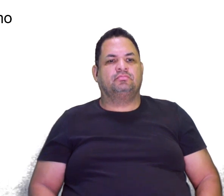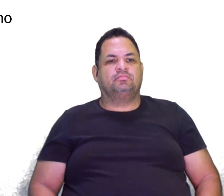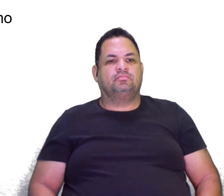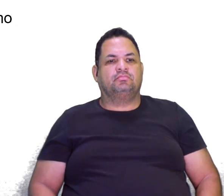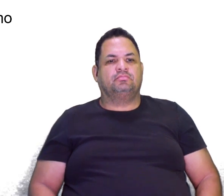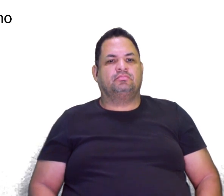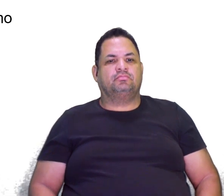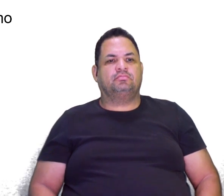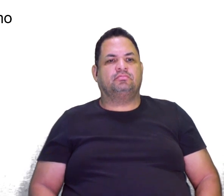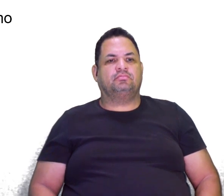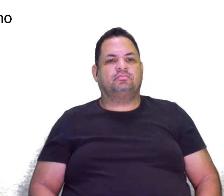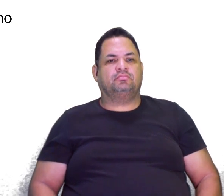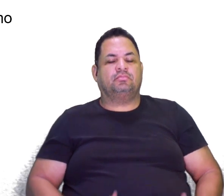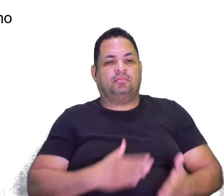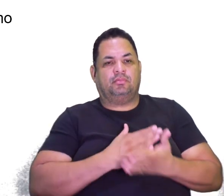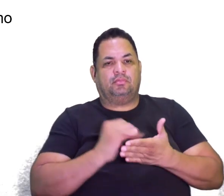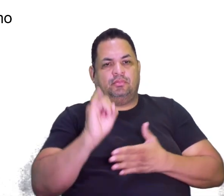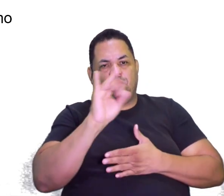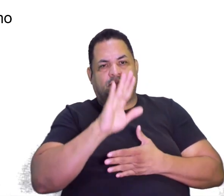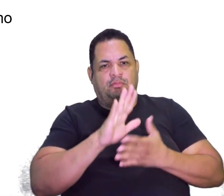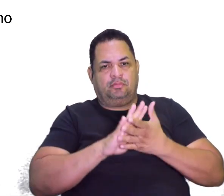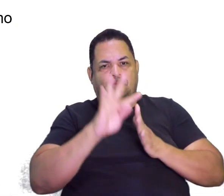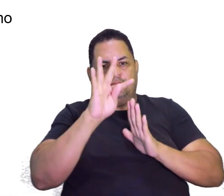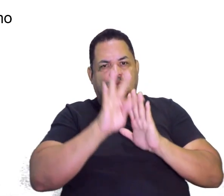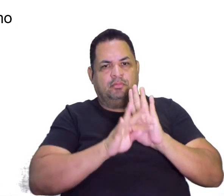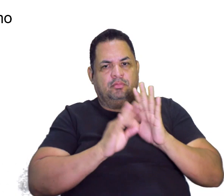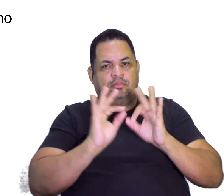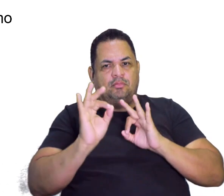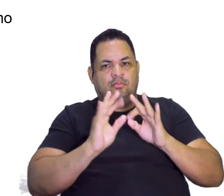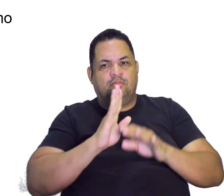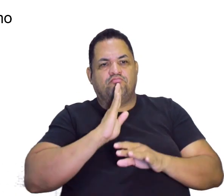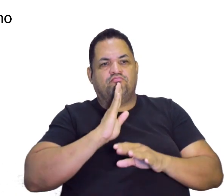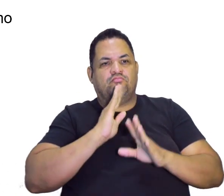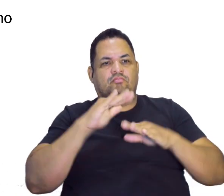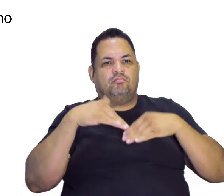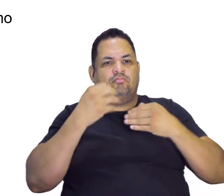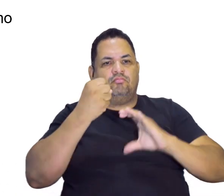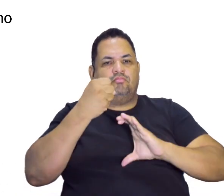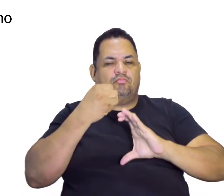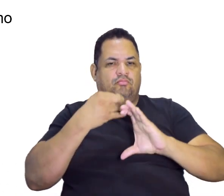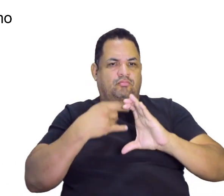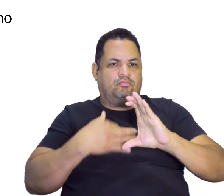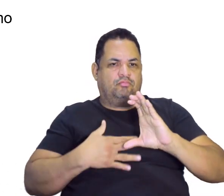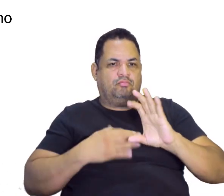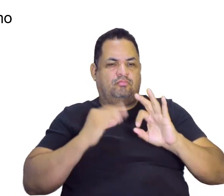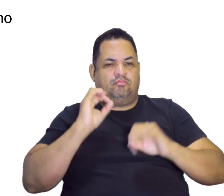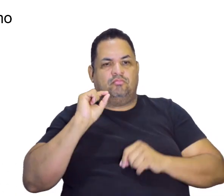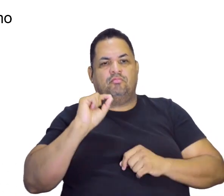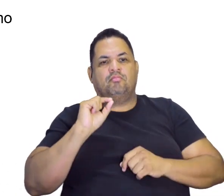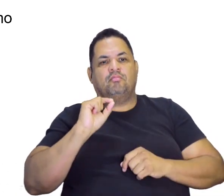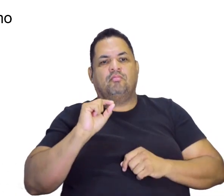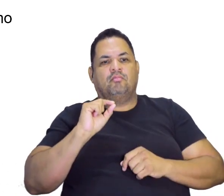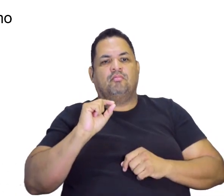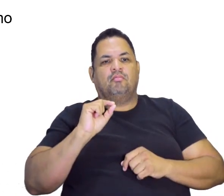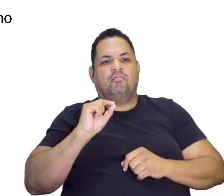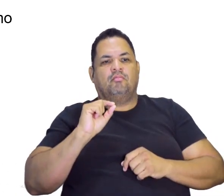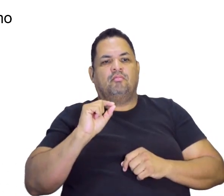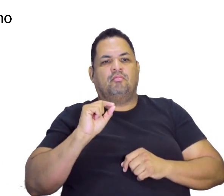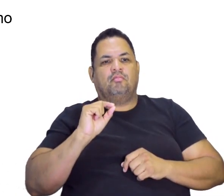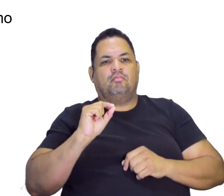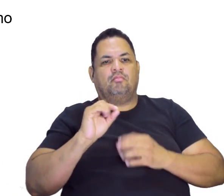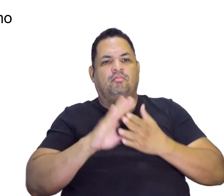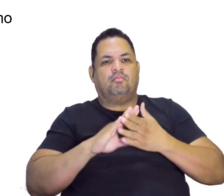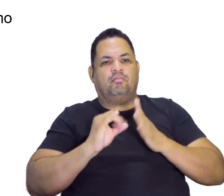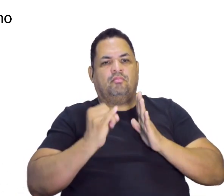nós vamos ver o seguinte: a partir da figura e dos textos e dos conhecimentos sobre o que caracteriza